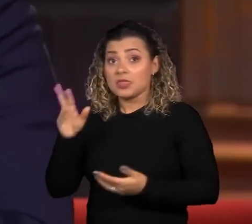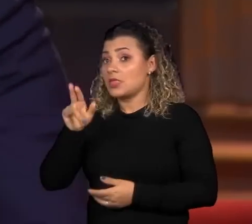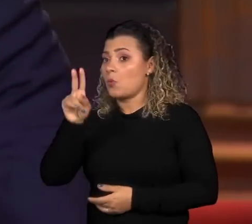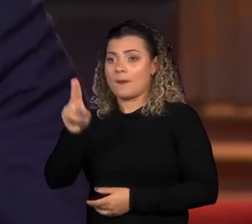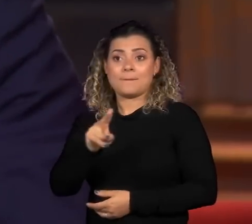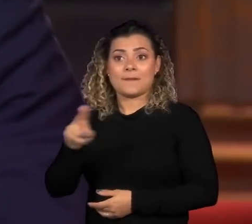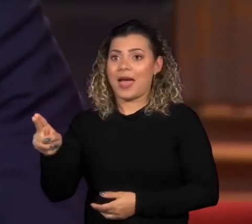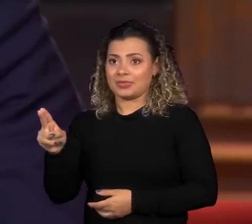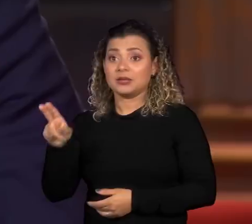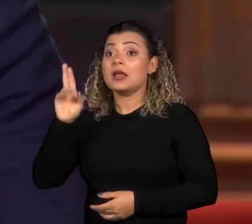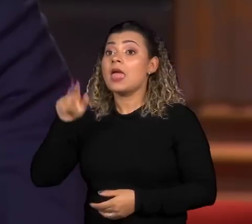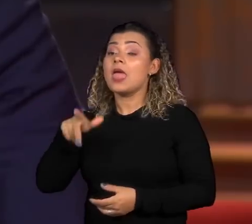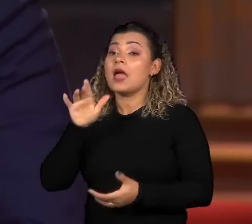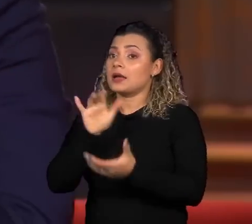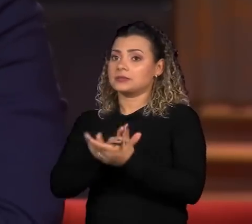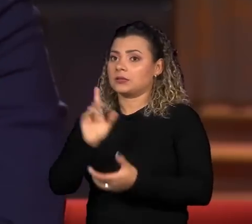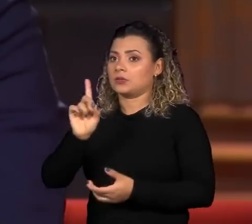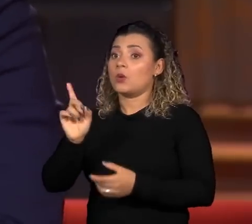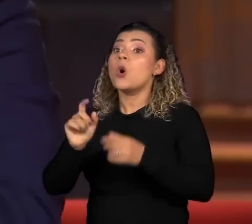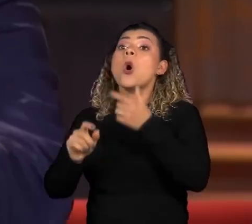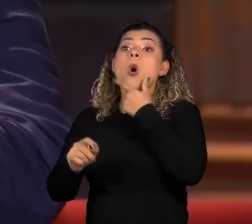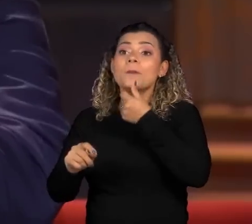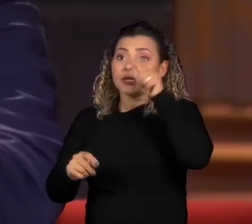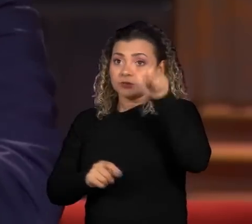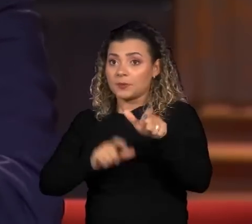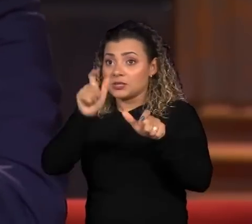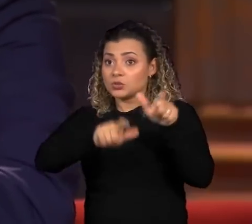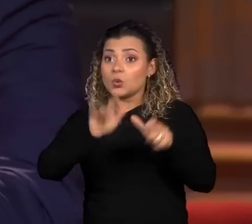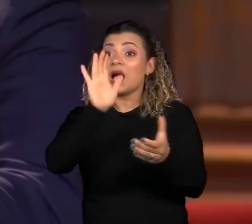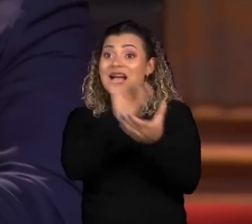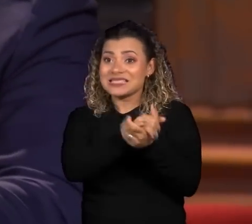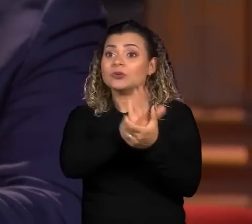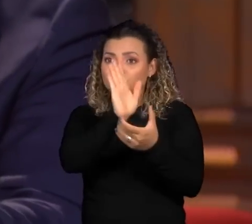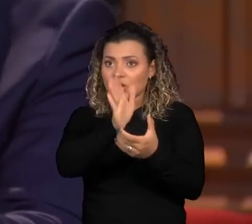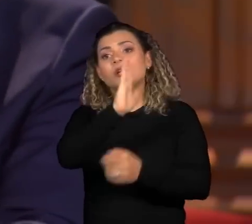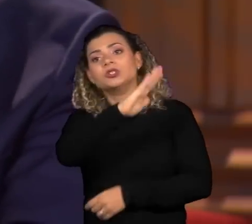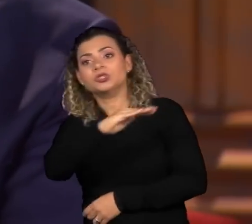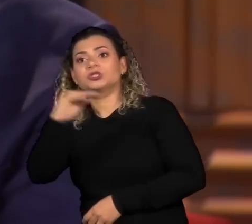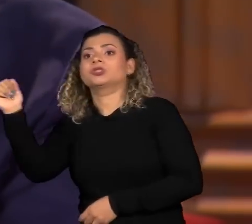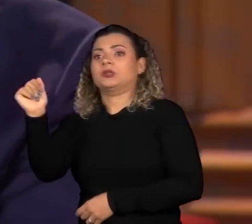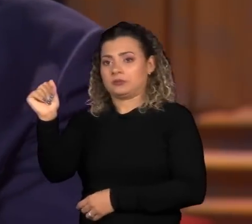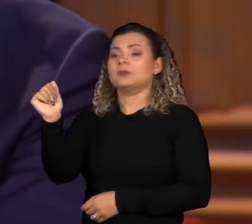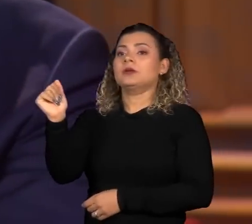padres casados. Homens que já são casados são